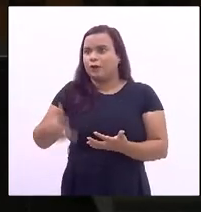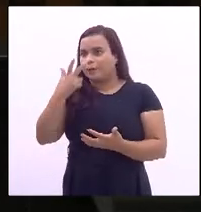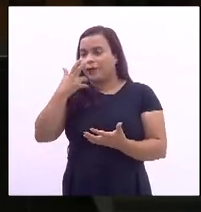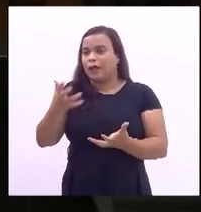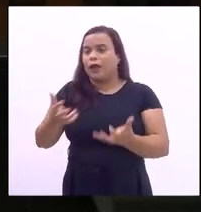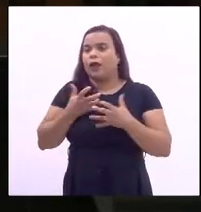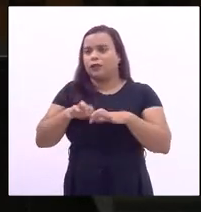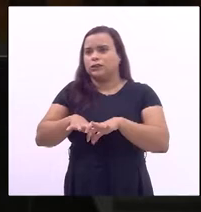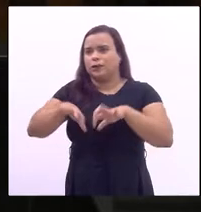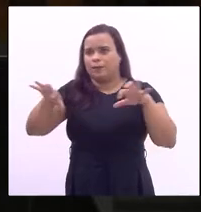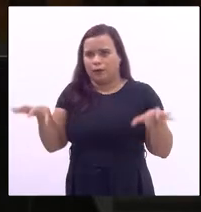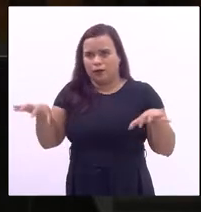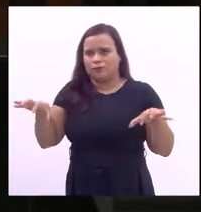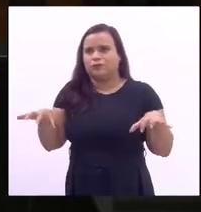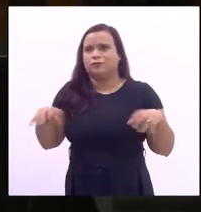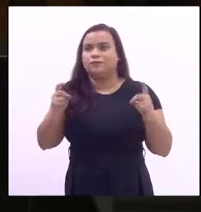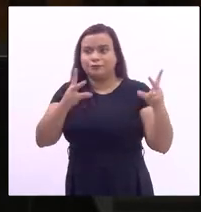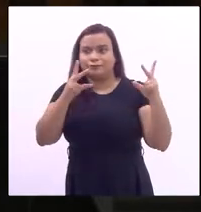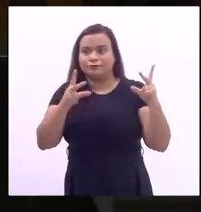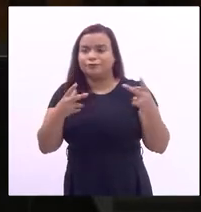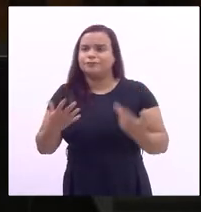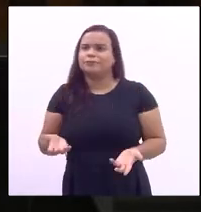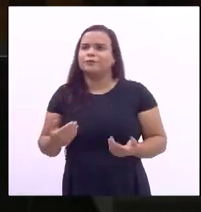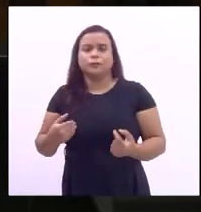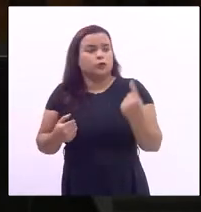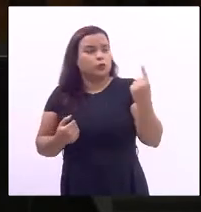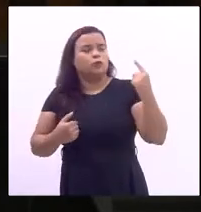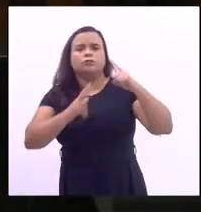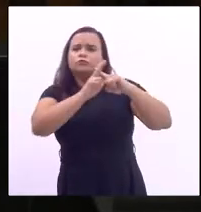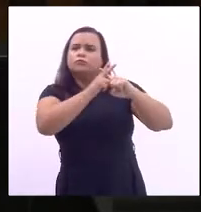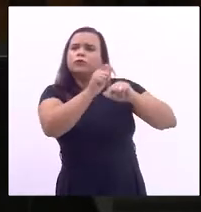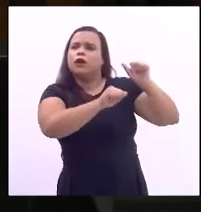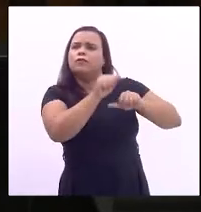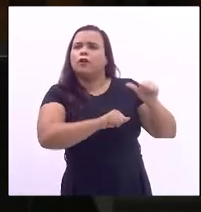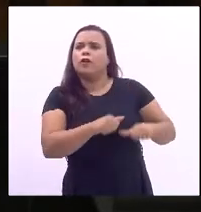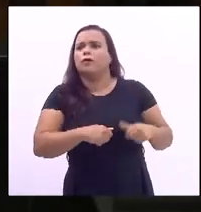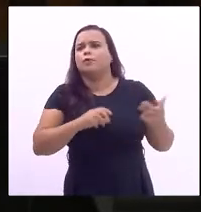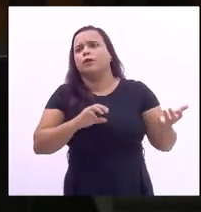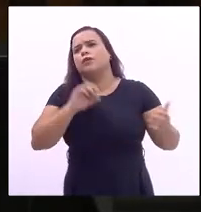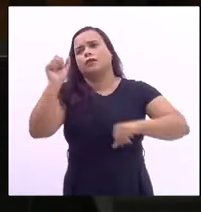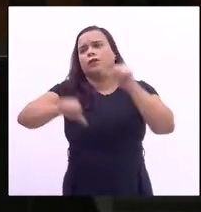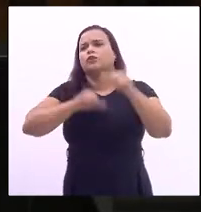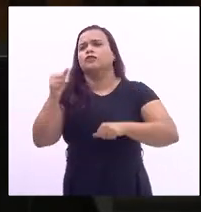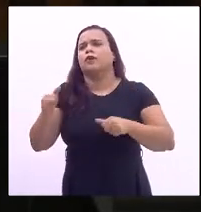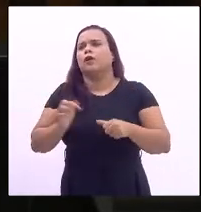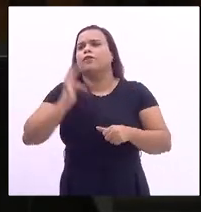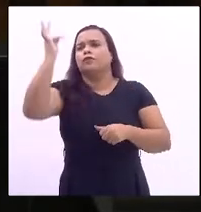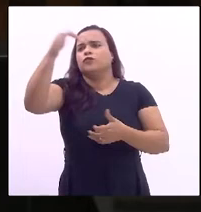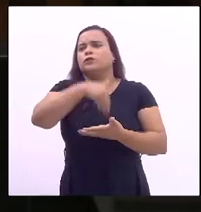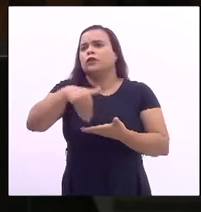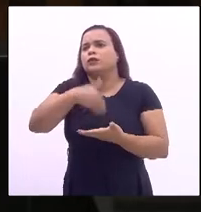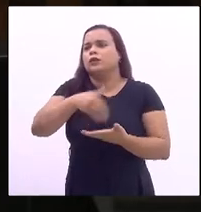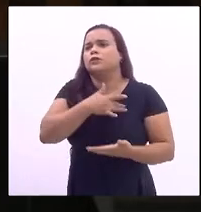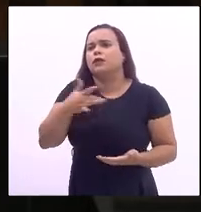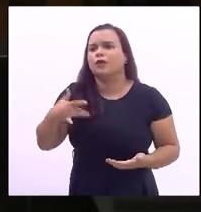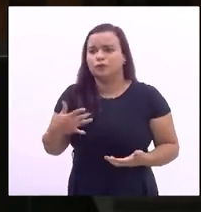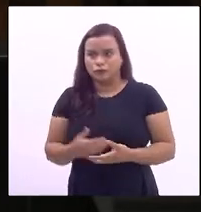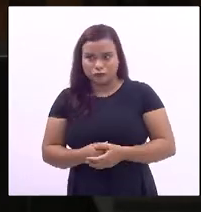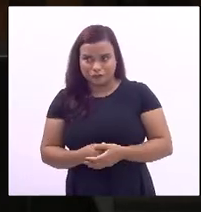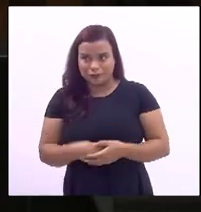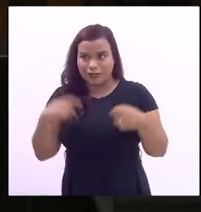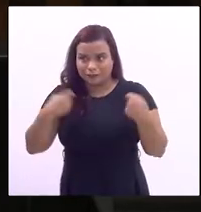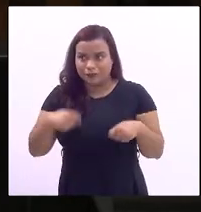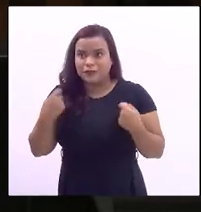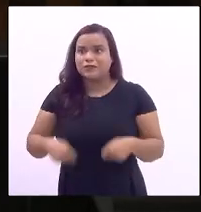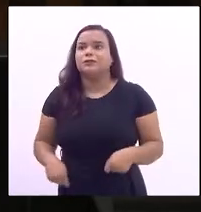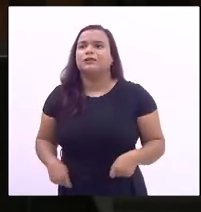alinan ele não possa pegar um e reformar para transformar a cultura secretaria de saúde ele tem que queimar